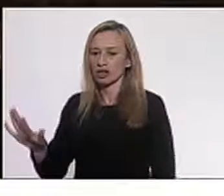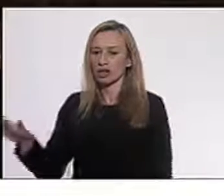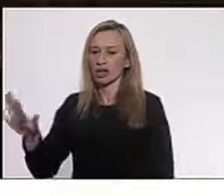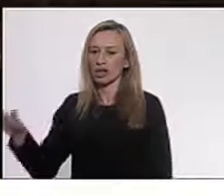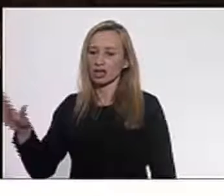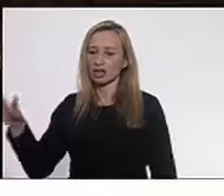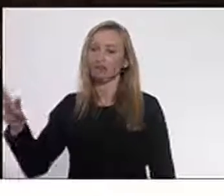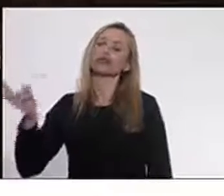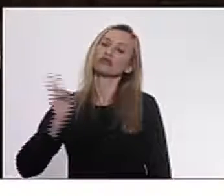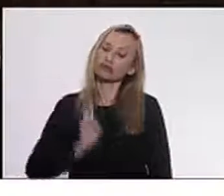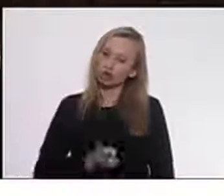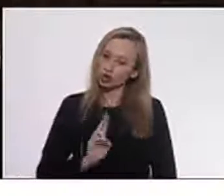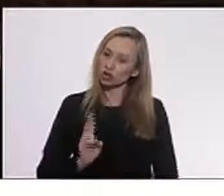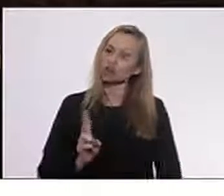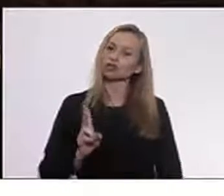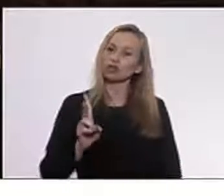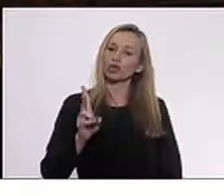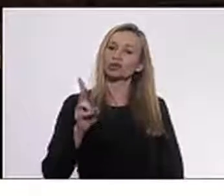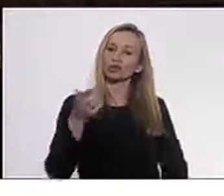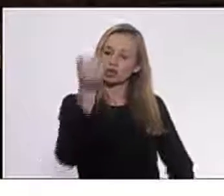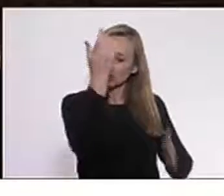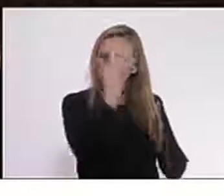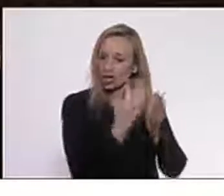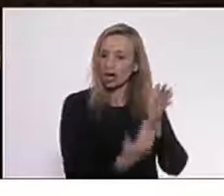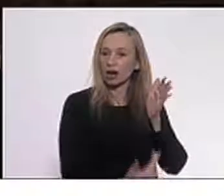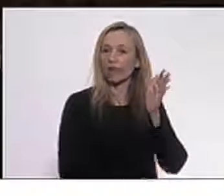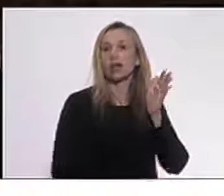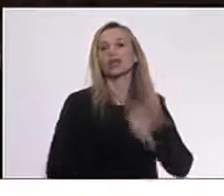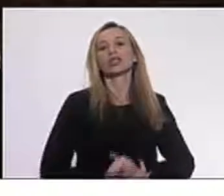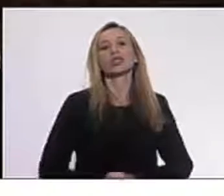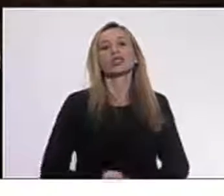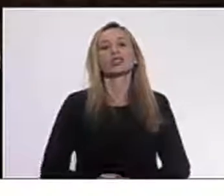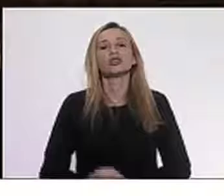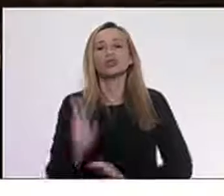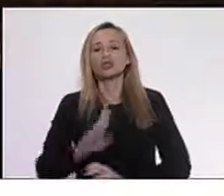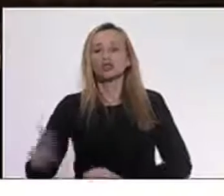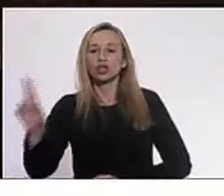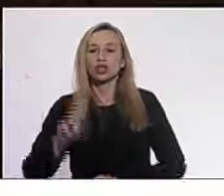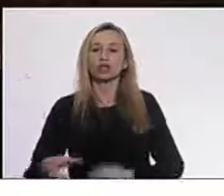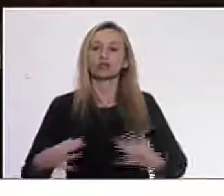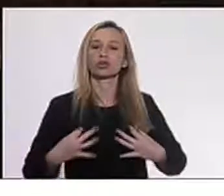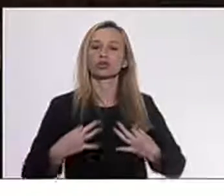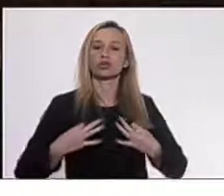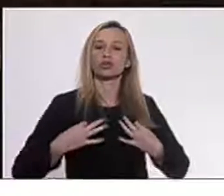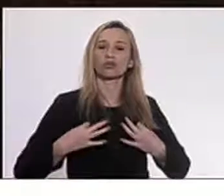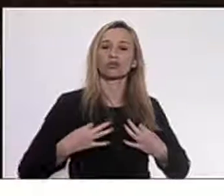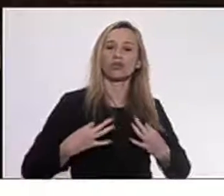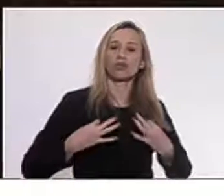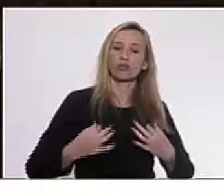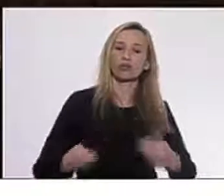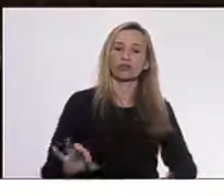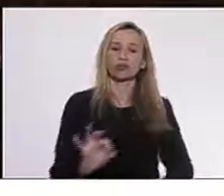favelado continuando a ser derramado, seja dos que usam farda, seja